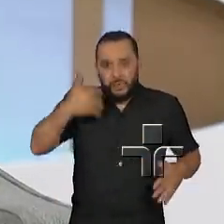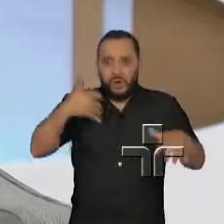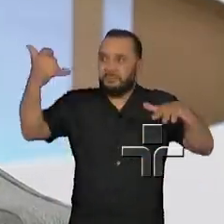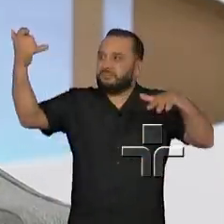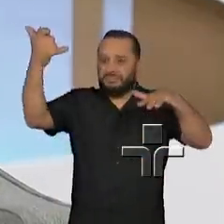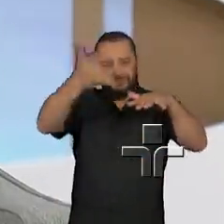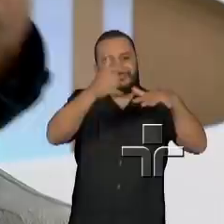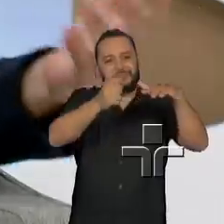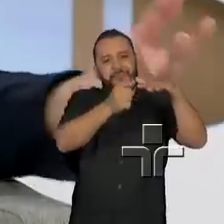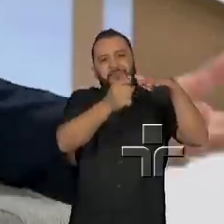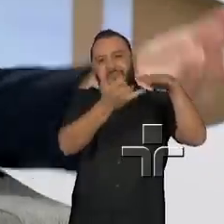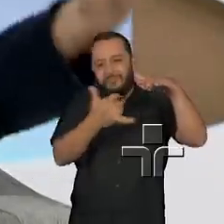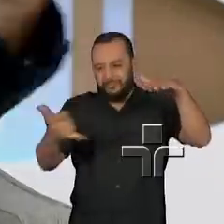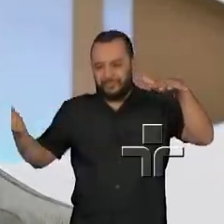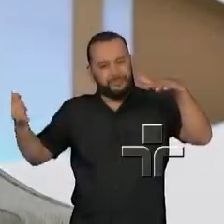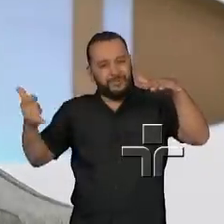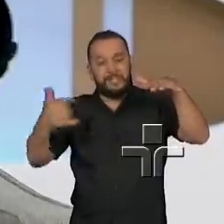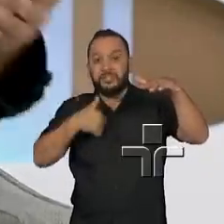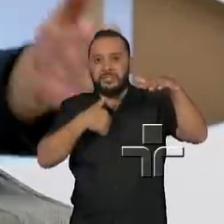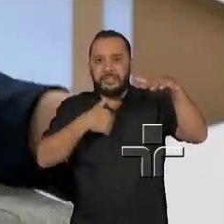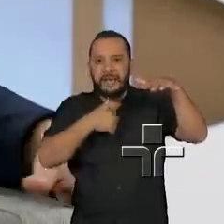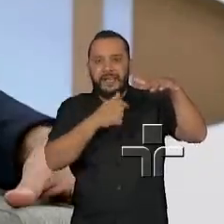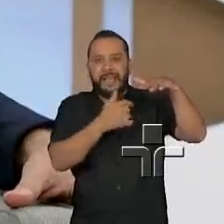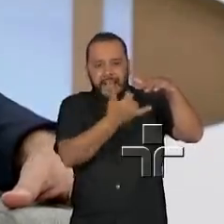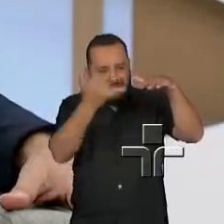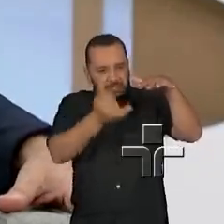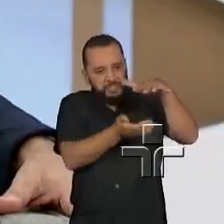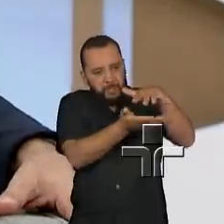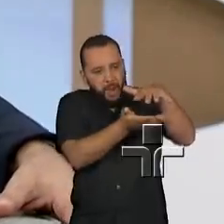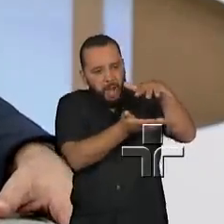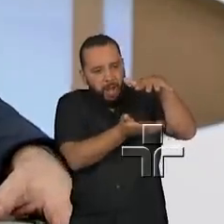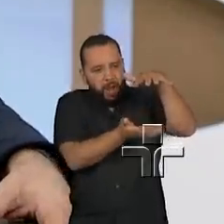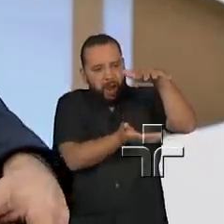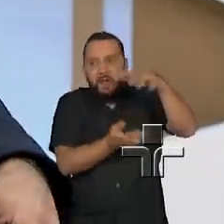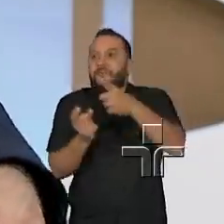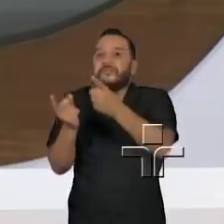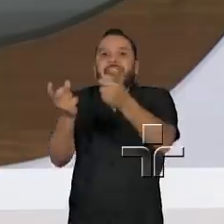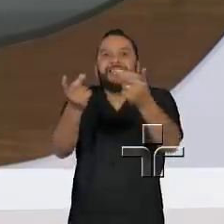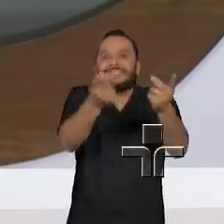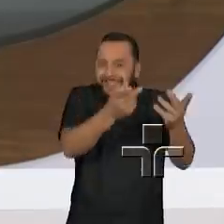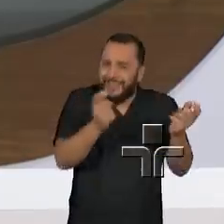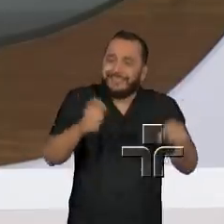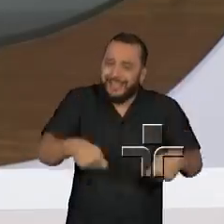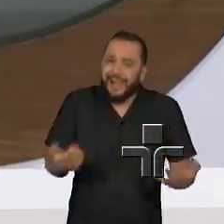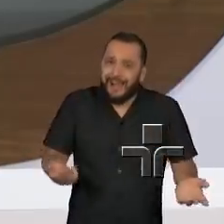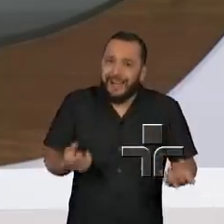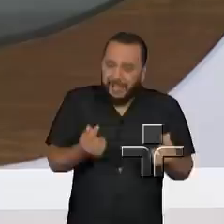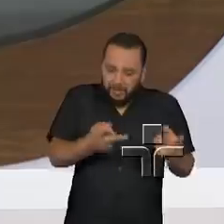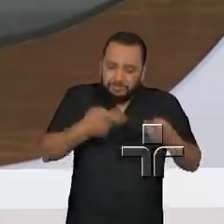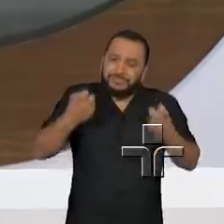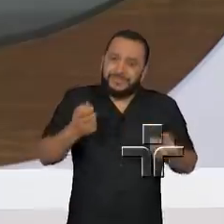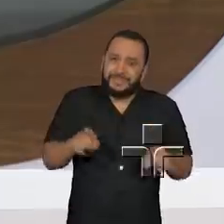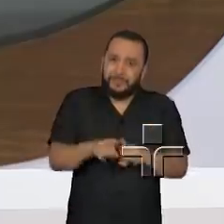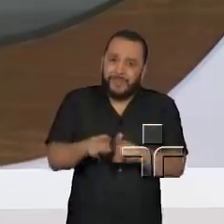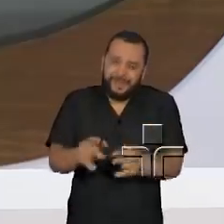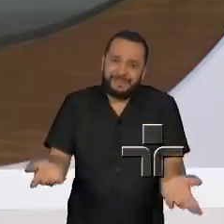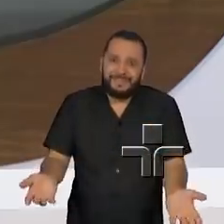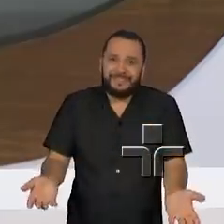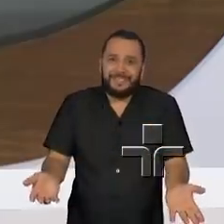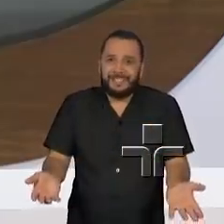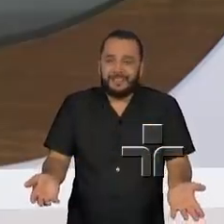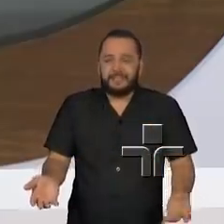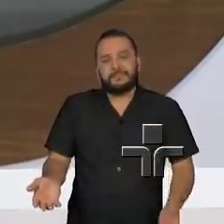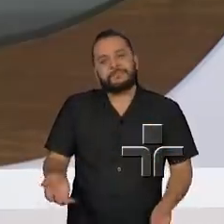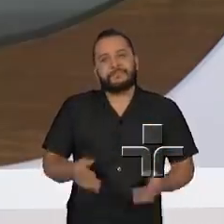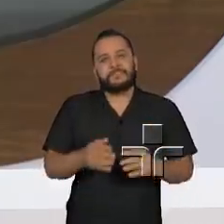disso, talvez até os interesses internacionais do pré-sal não fossem tão grandes. Nós, infelizmente, chegamos ao final da edição do